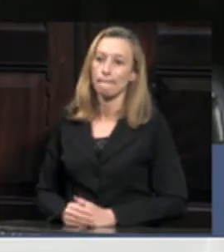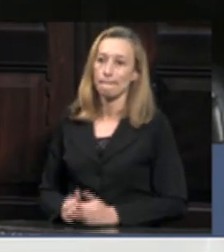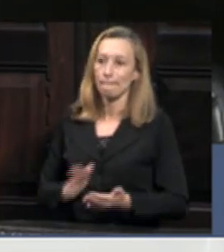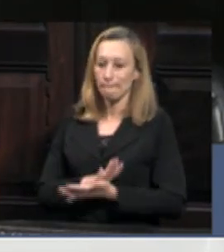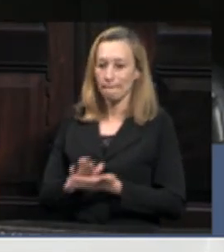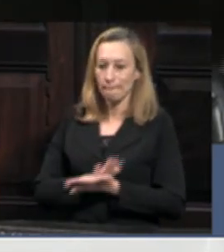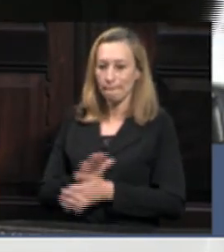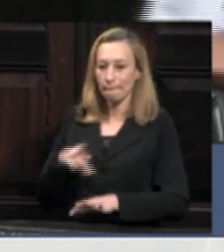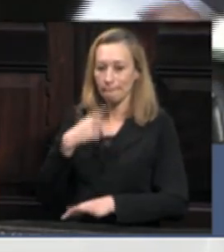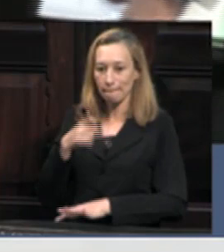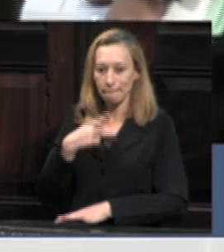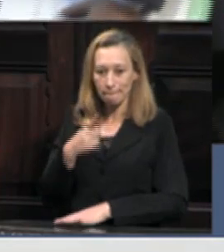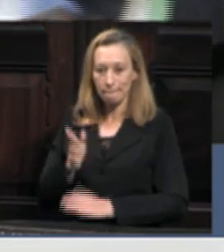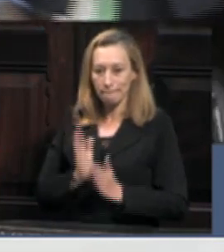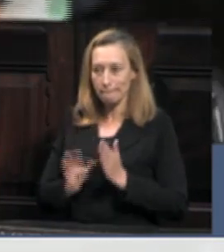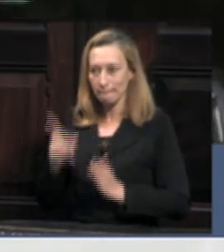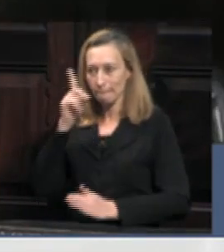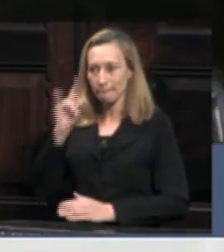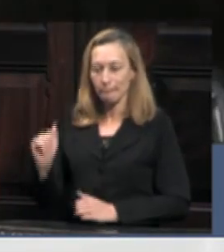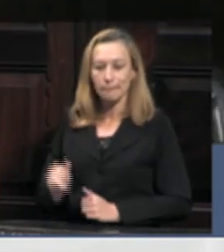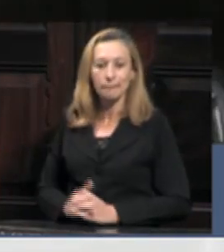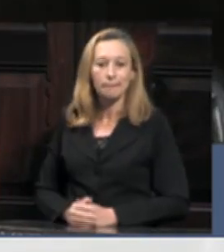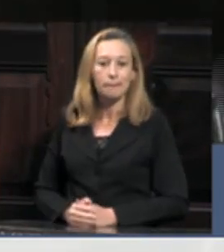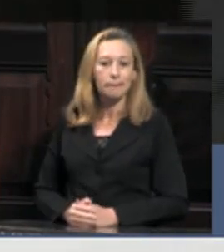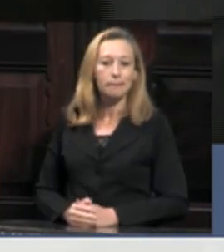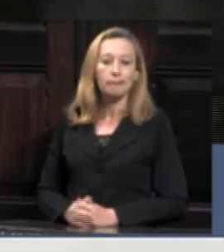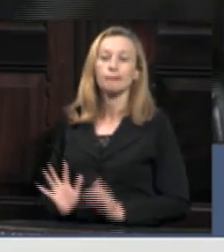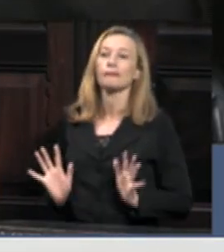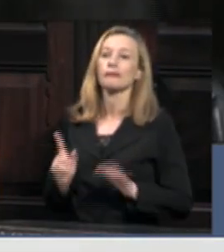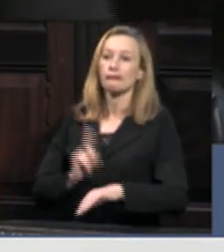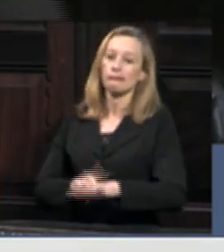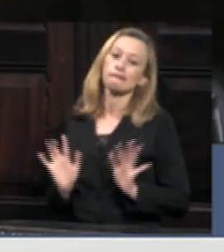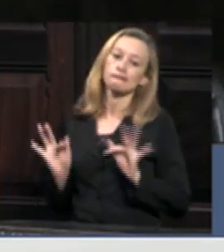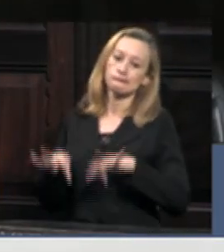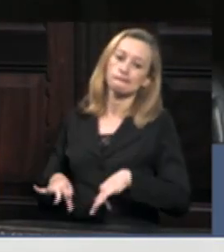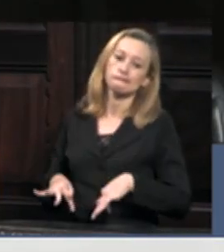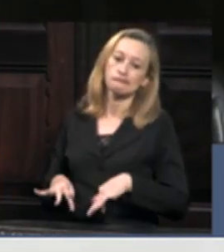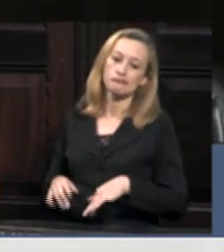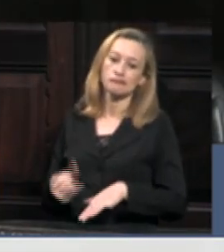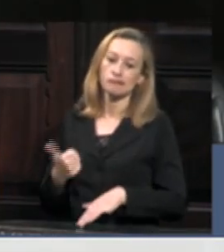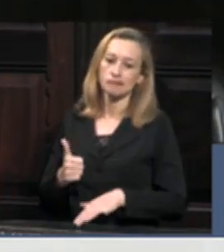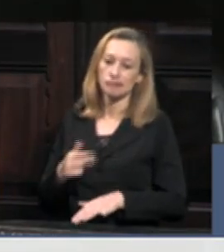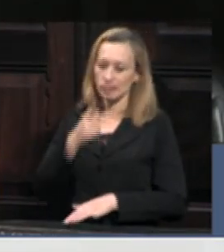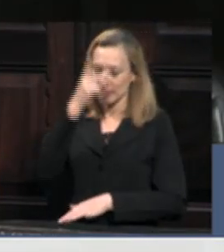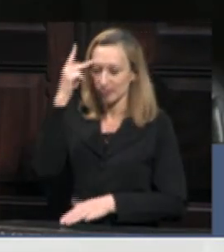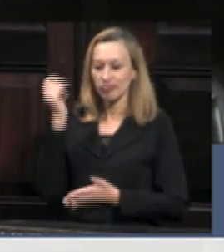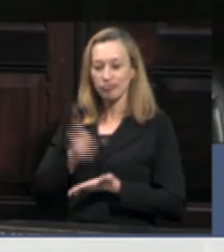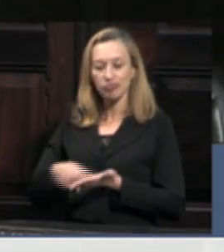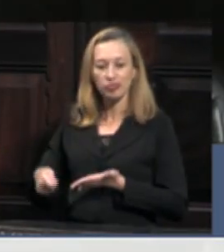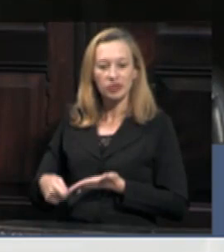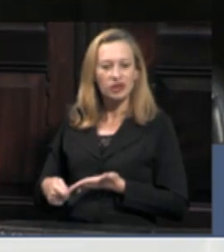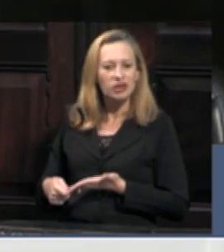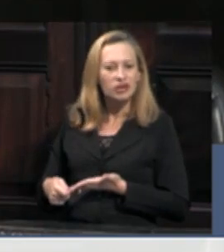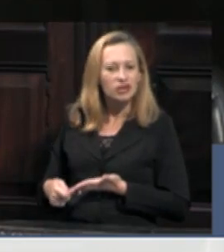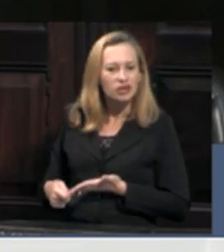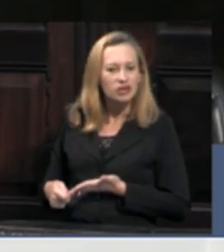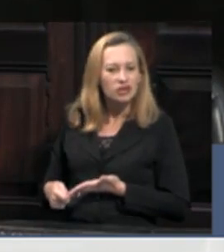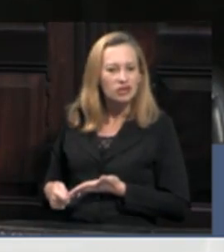Nada mais havendo a tratar na ordem do dia. Passa seu expediente final. Primeiro orador inscrito. Presidente. Sim, senhor deputado. Sabe o que é?